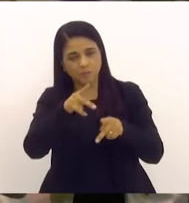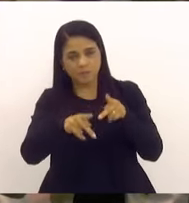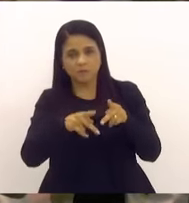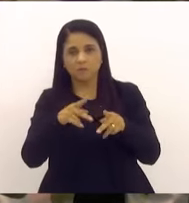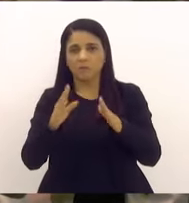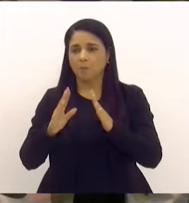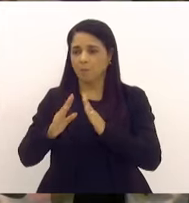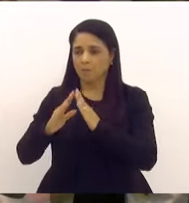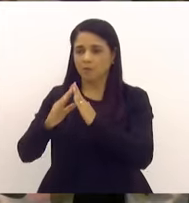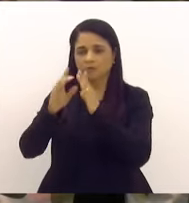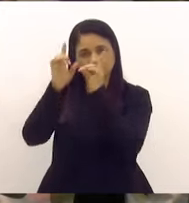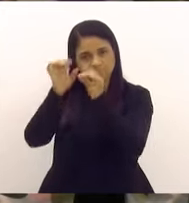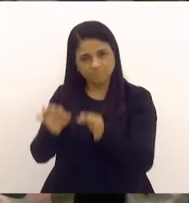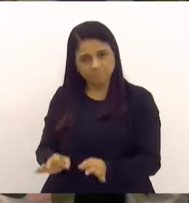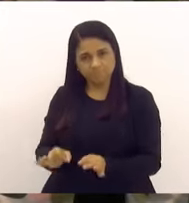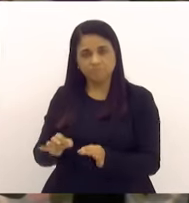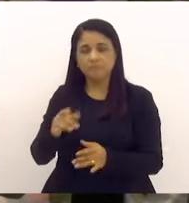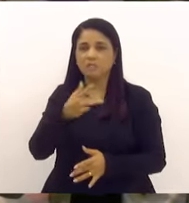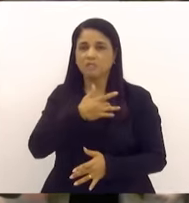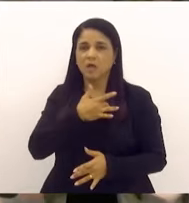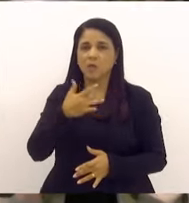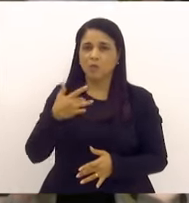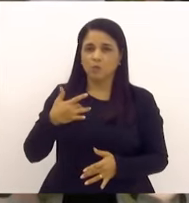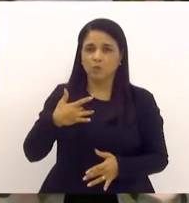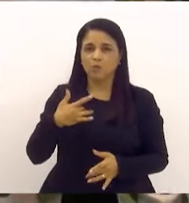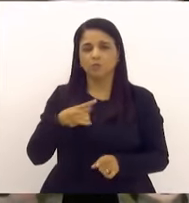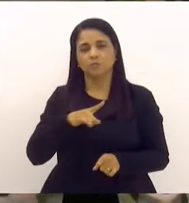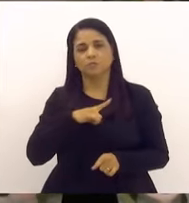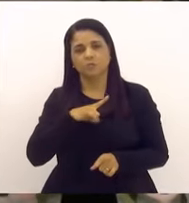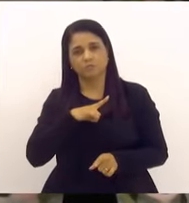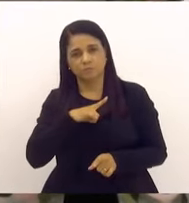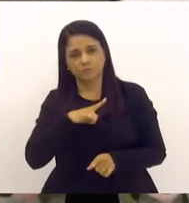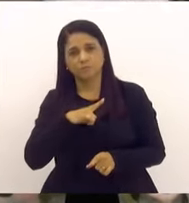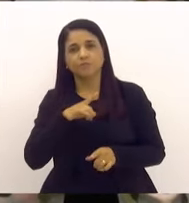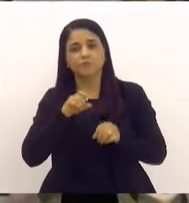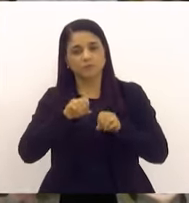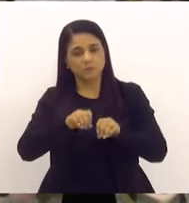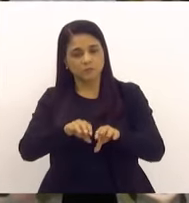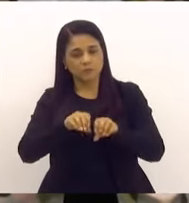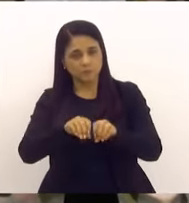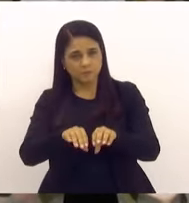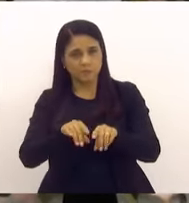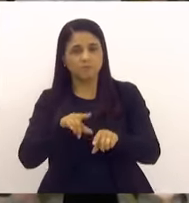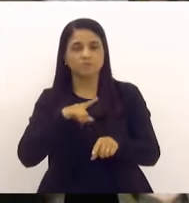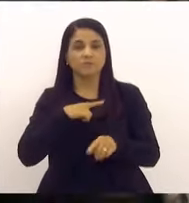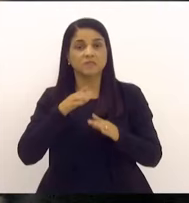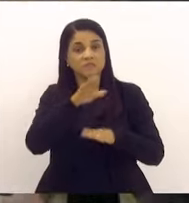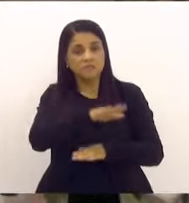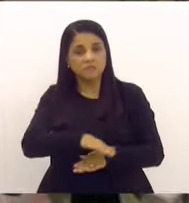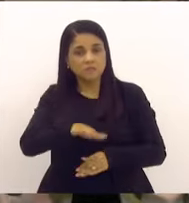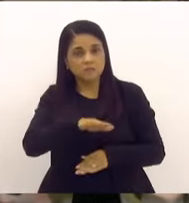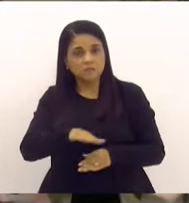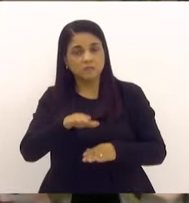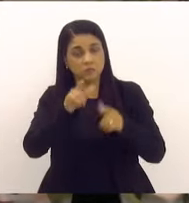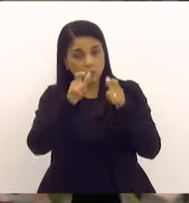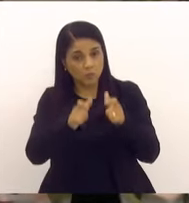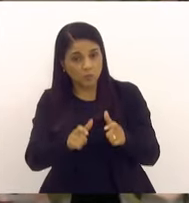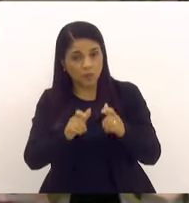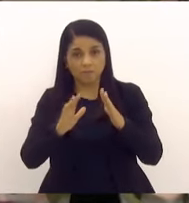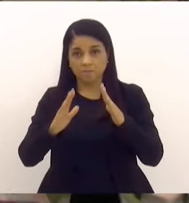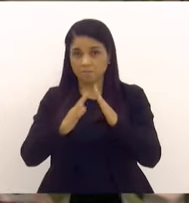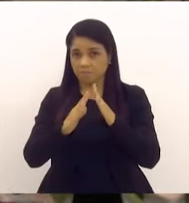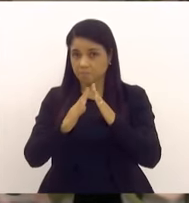Moradia digna é saúde, moradia digna é também educação, porque as crianças que têm um lugar adequado para